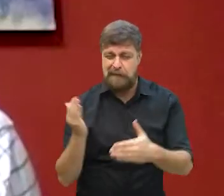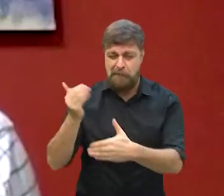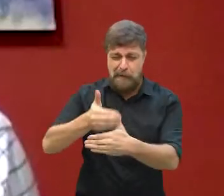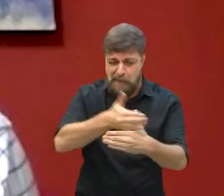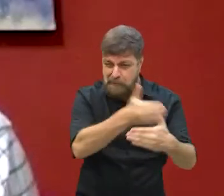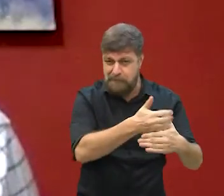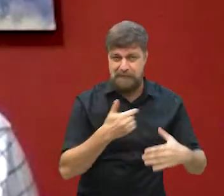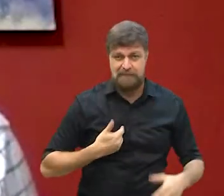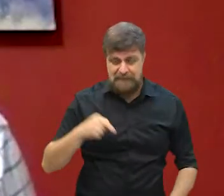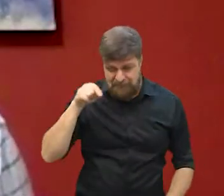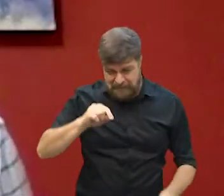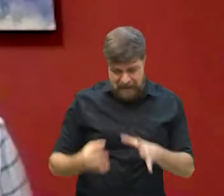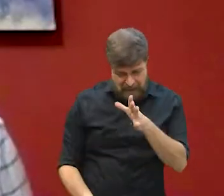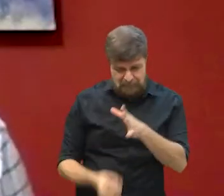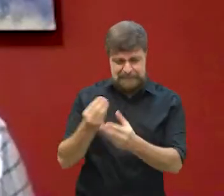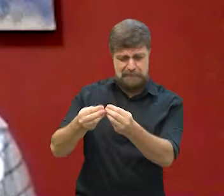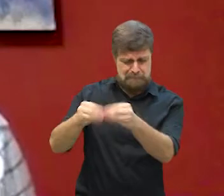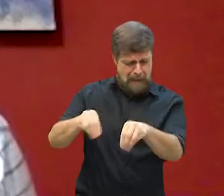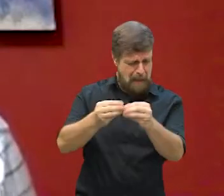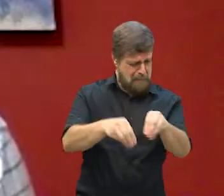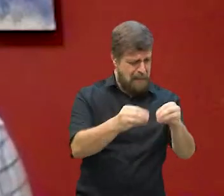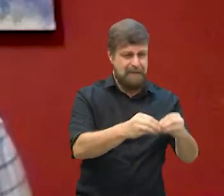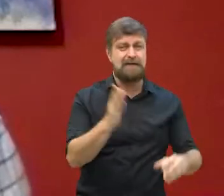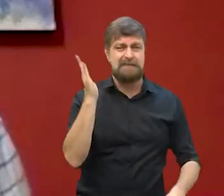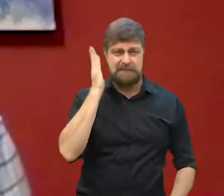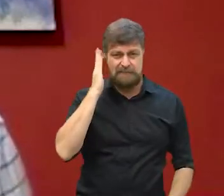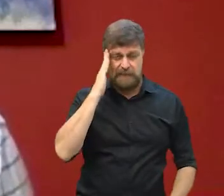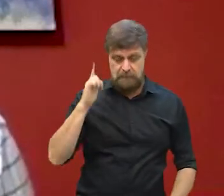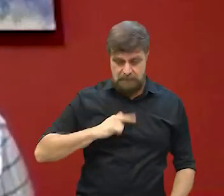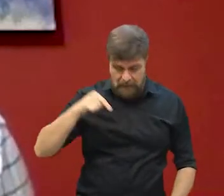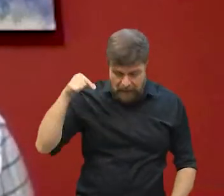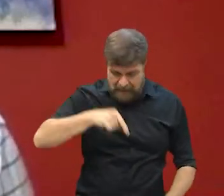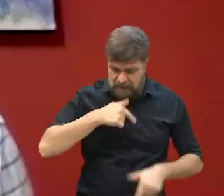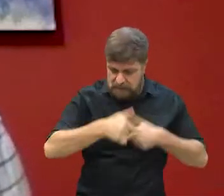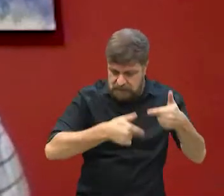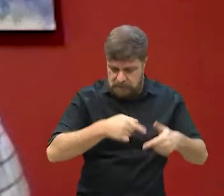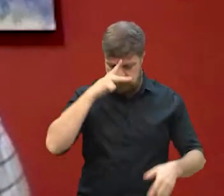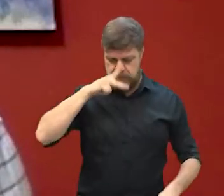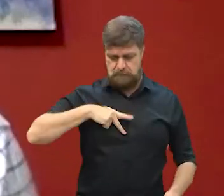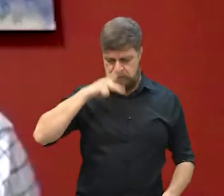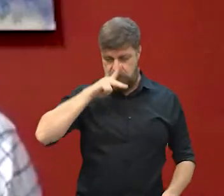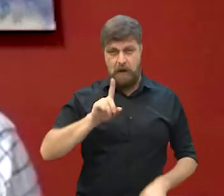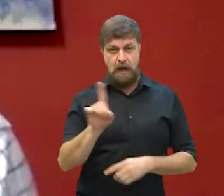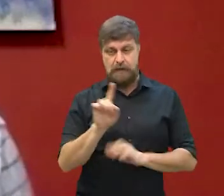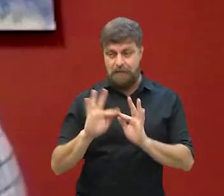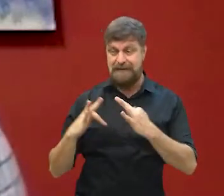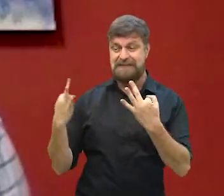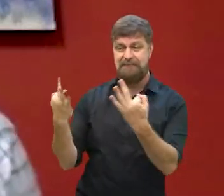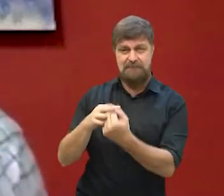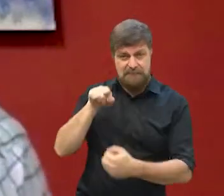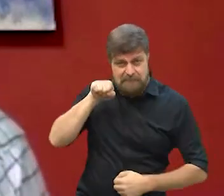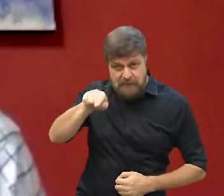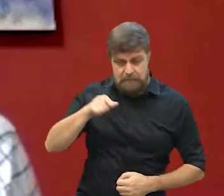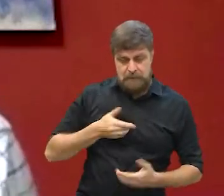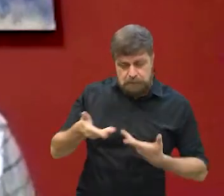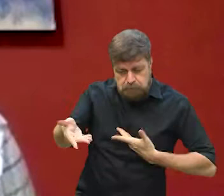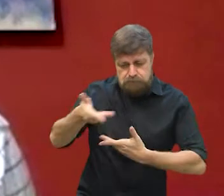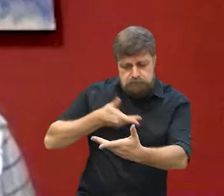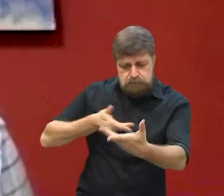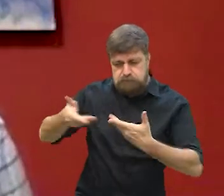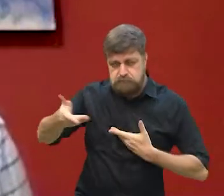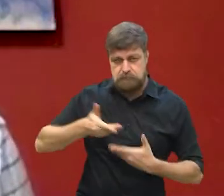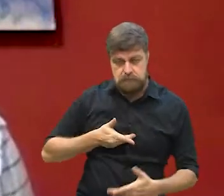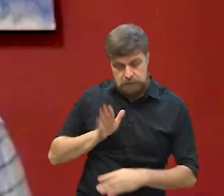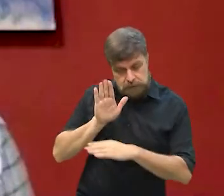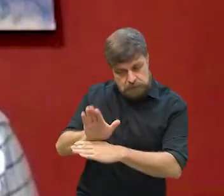diretamente afetadas e não vai ter jeito, serão afetadas mesmo, entendeu? Então, aqui a gente não está trabalhando só por nós, mas pelas famílias que produzem